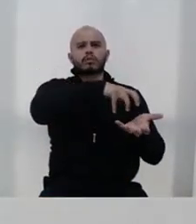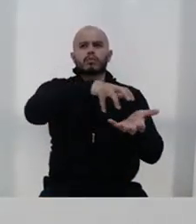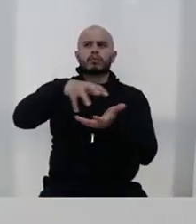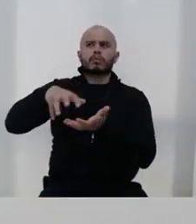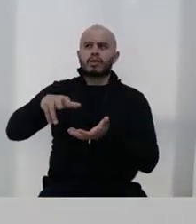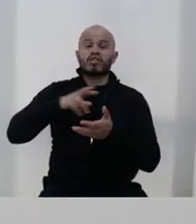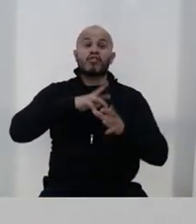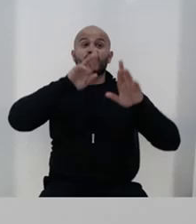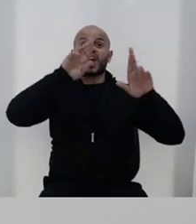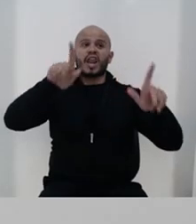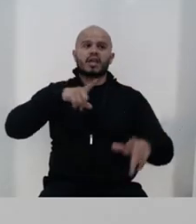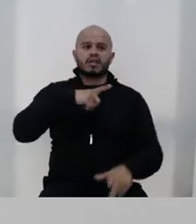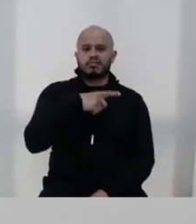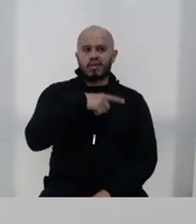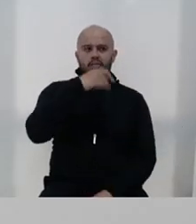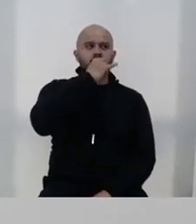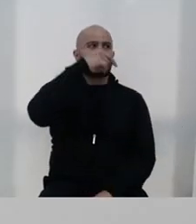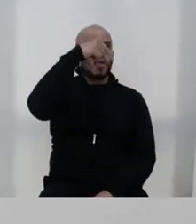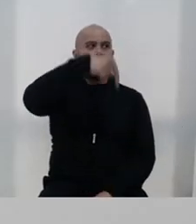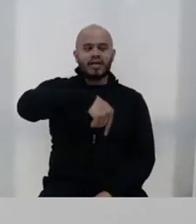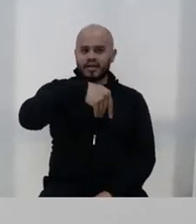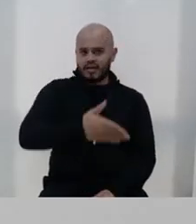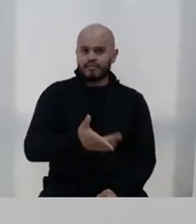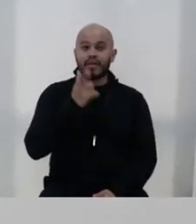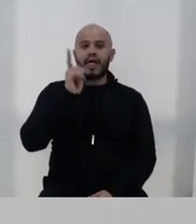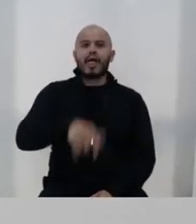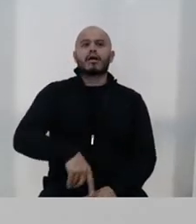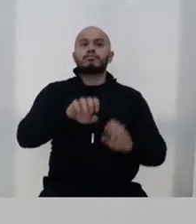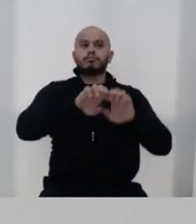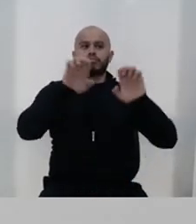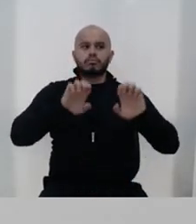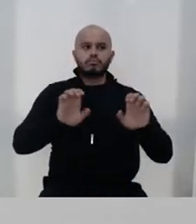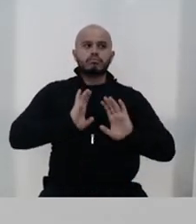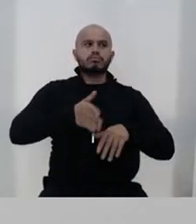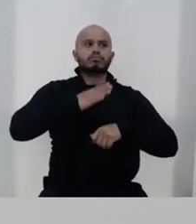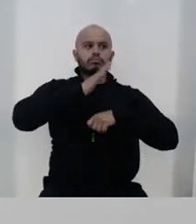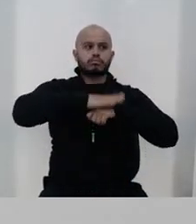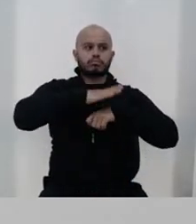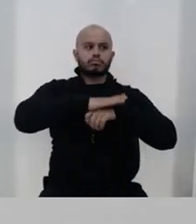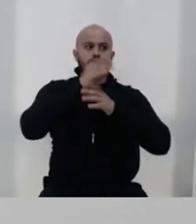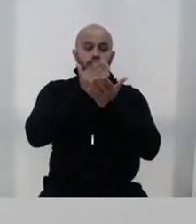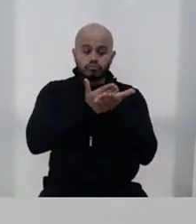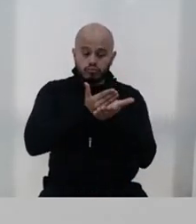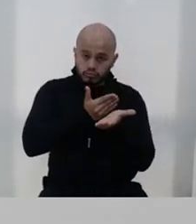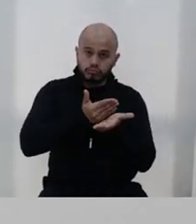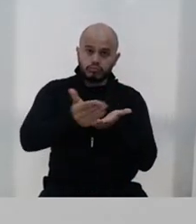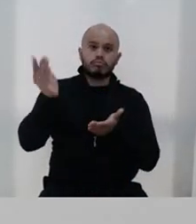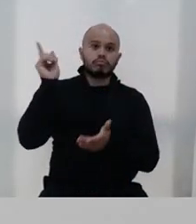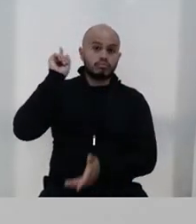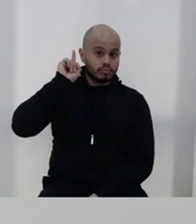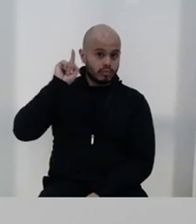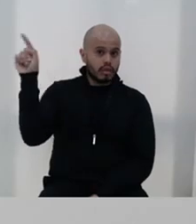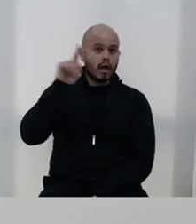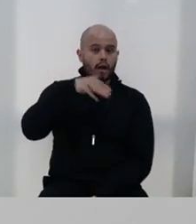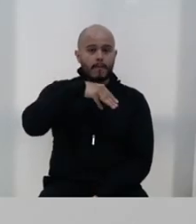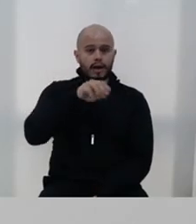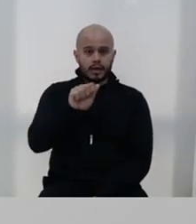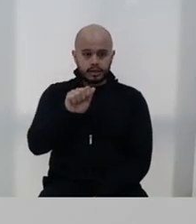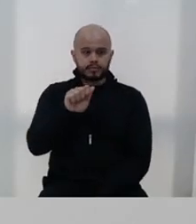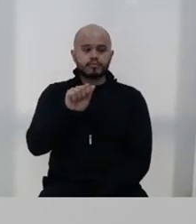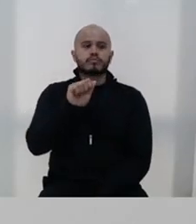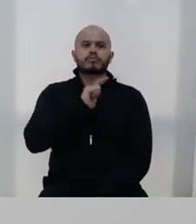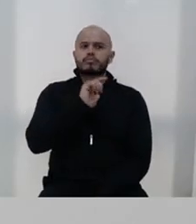Amaro, que é uma estrutura pré-fabricada, que se iniciou no Maranhão. O Maranhão foi pioneiro